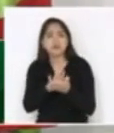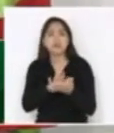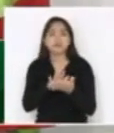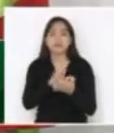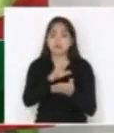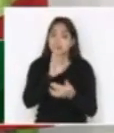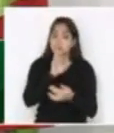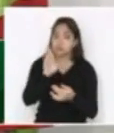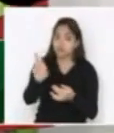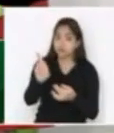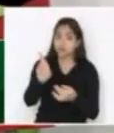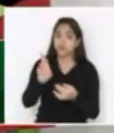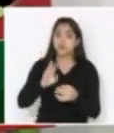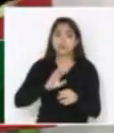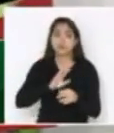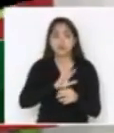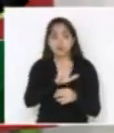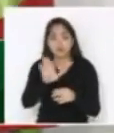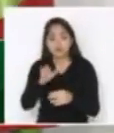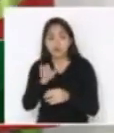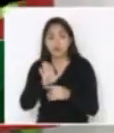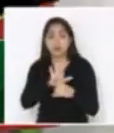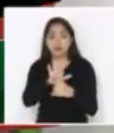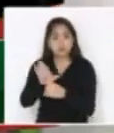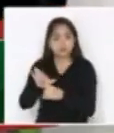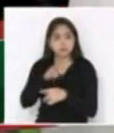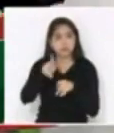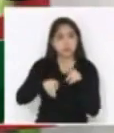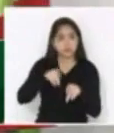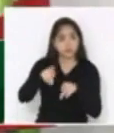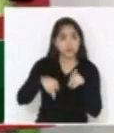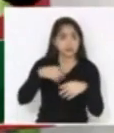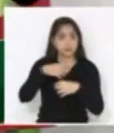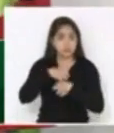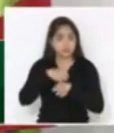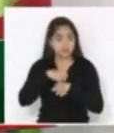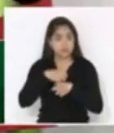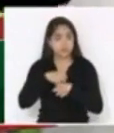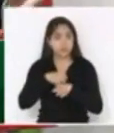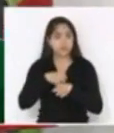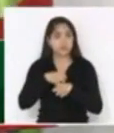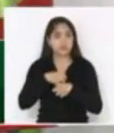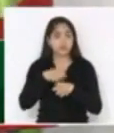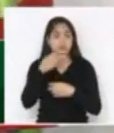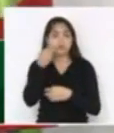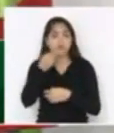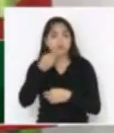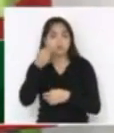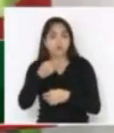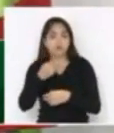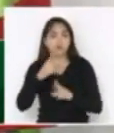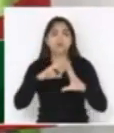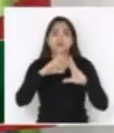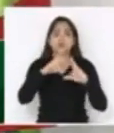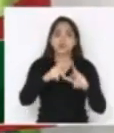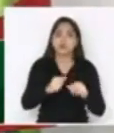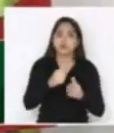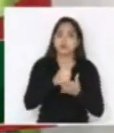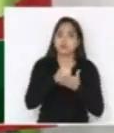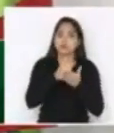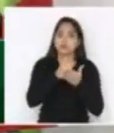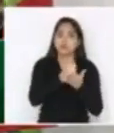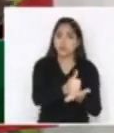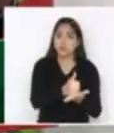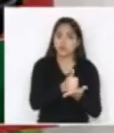resposta para a população. É com esse espírito que eu venho aqui dizer todo o meu apoio